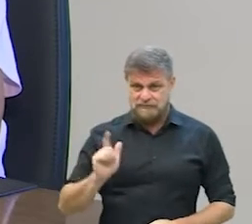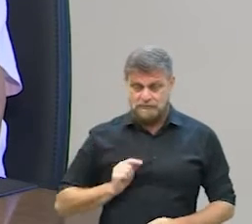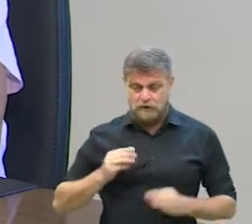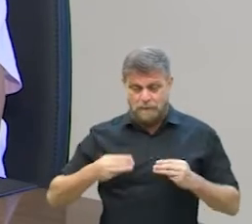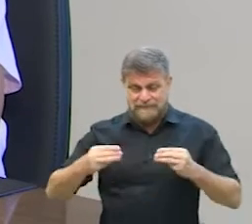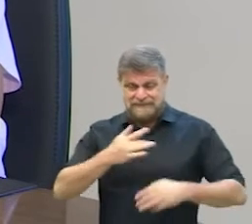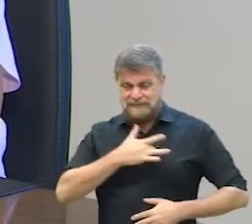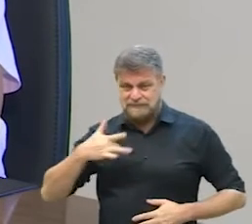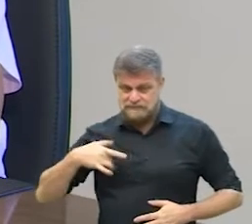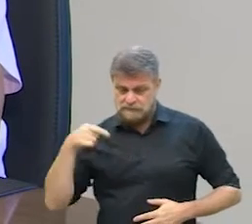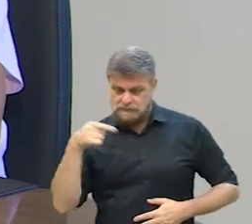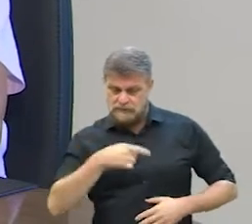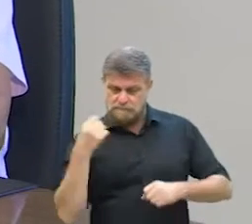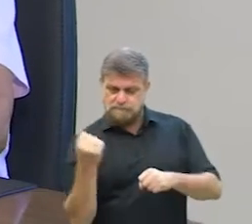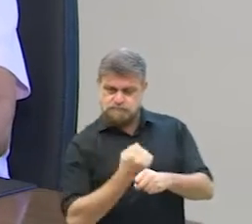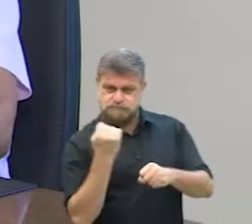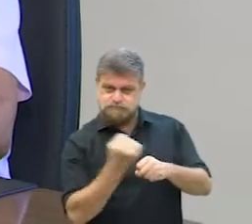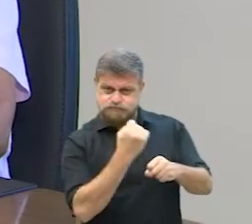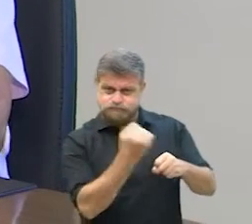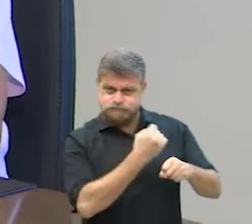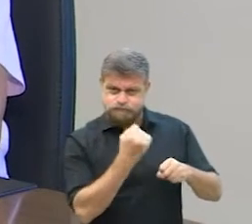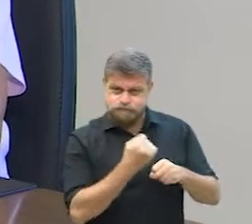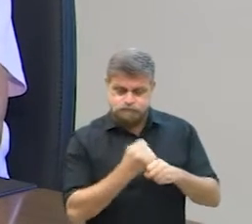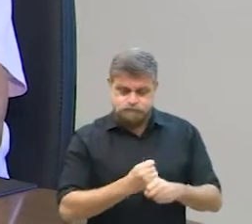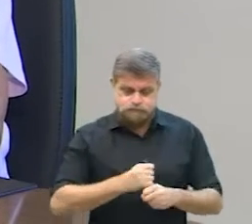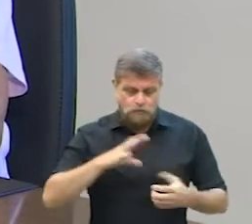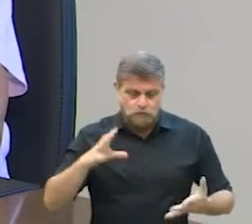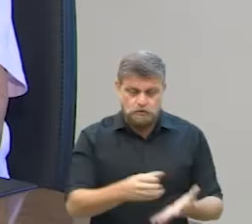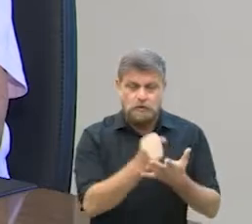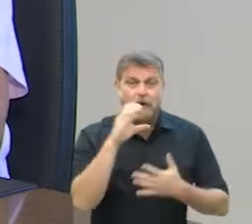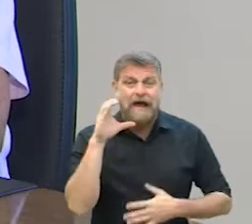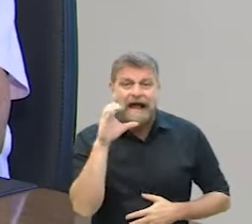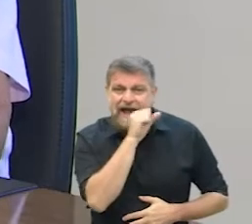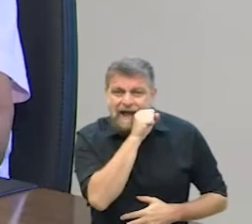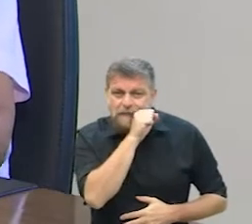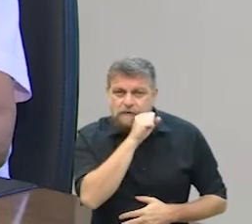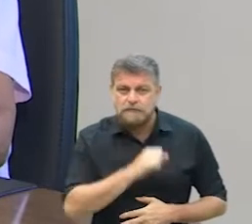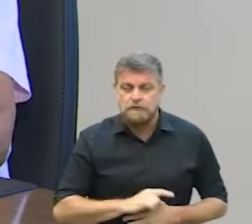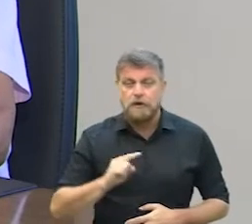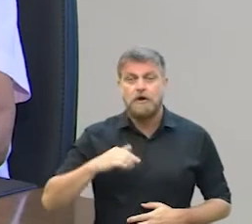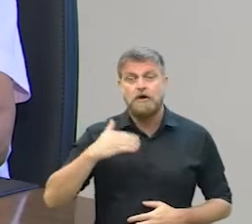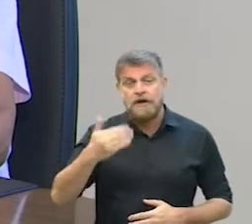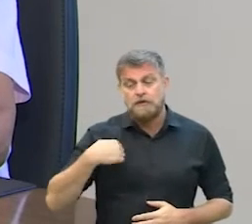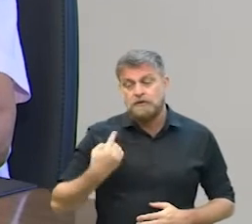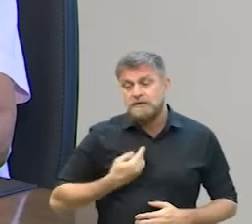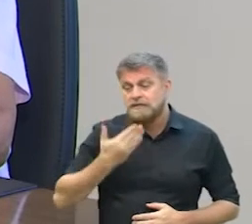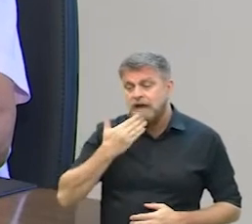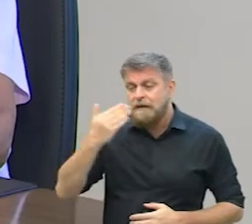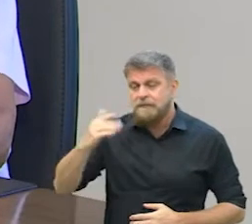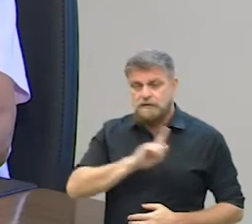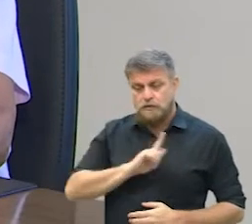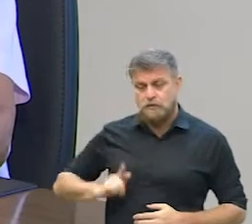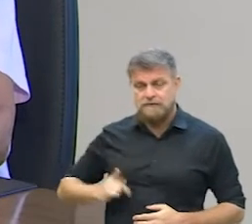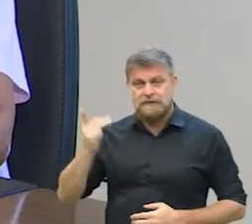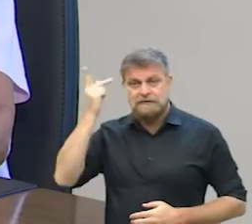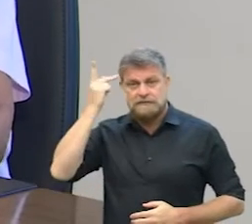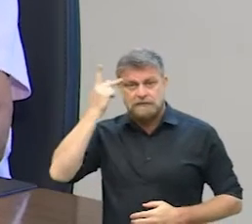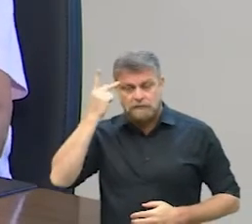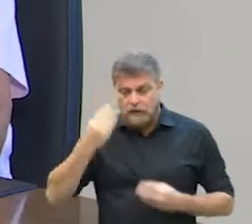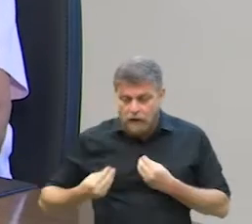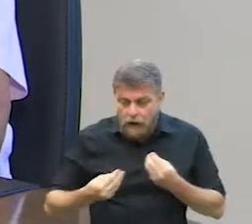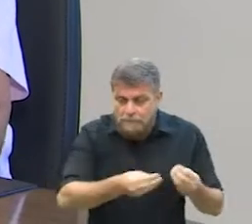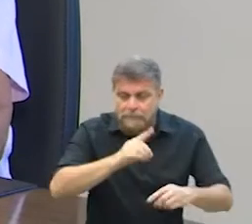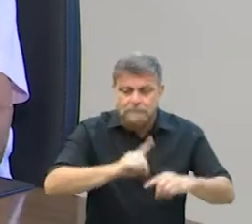República, através do Ministério da Saúde, que construiu aquela unidade de pronto atendimento, que nós queremos agora do Estado? Nós queremos que o